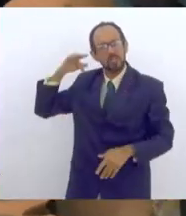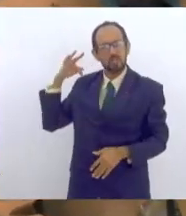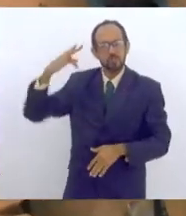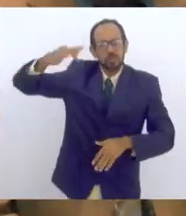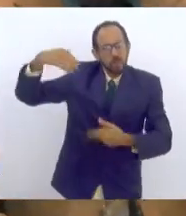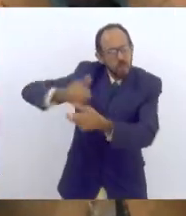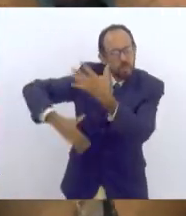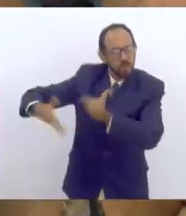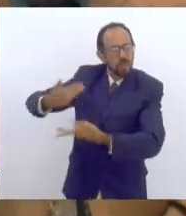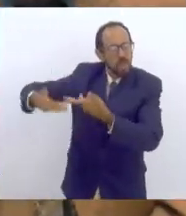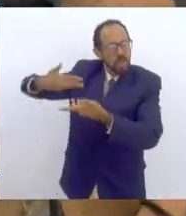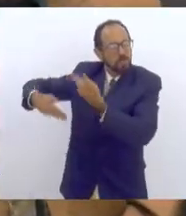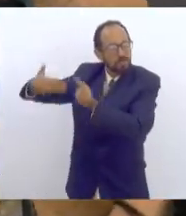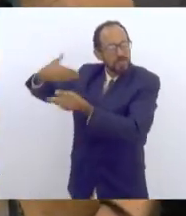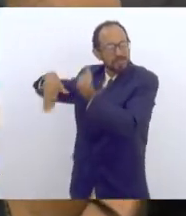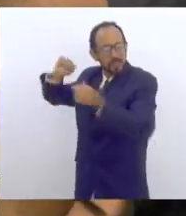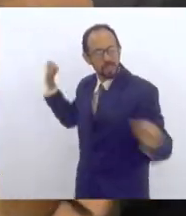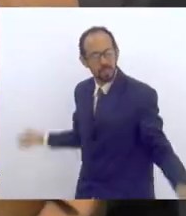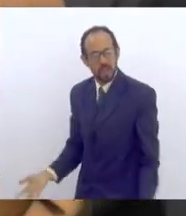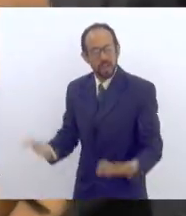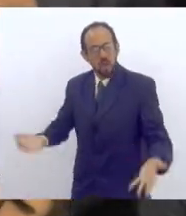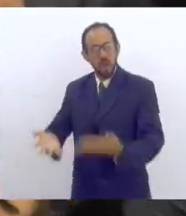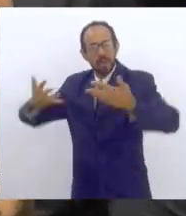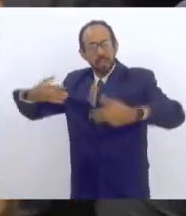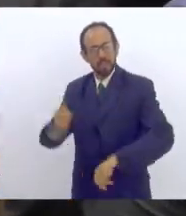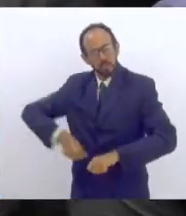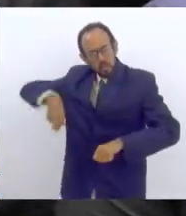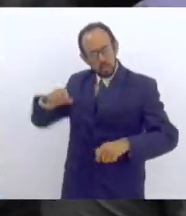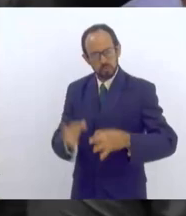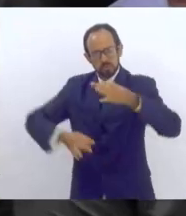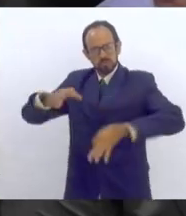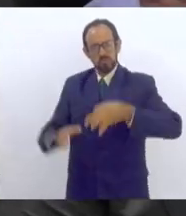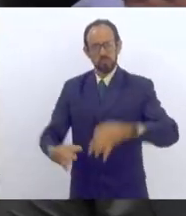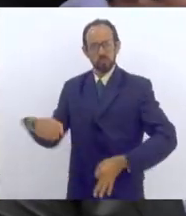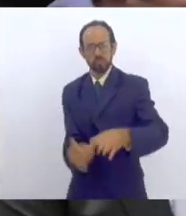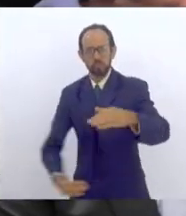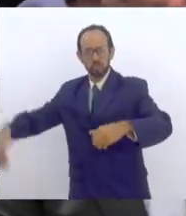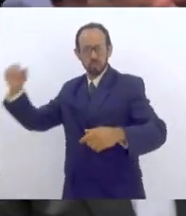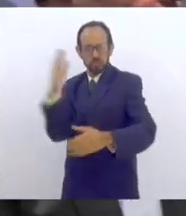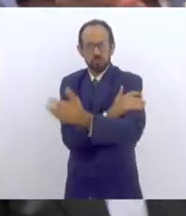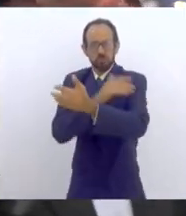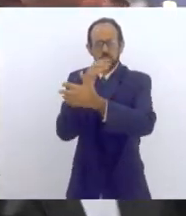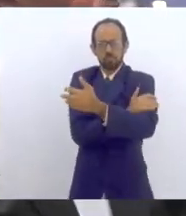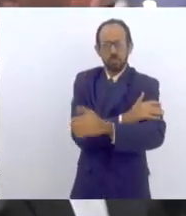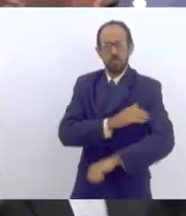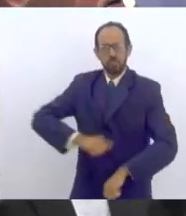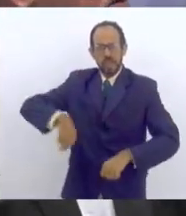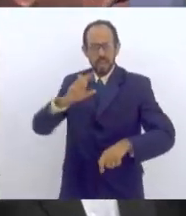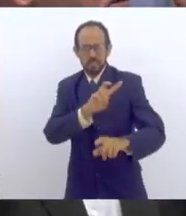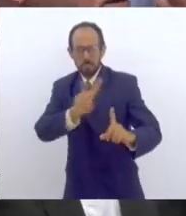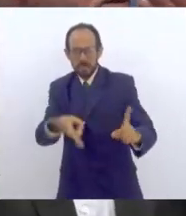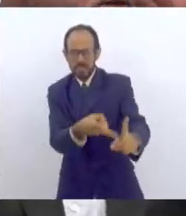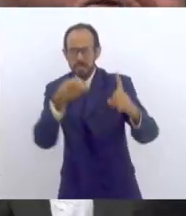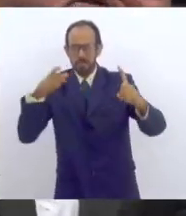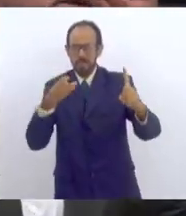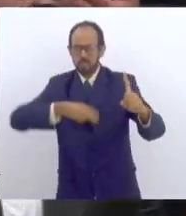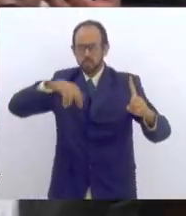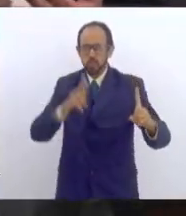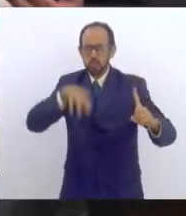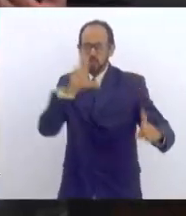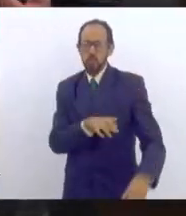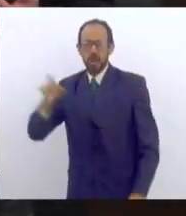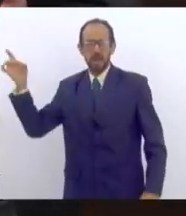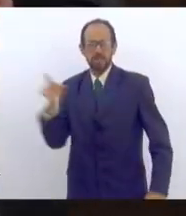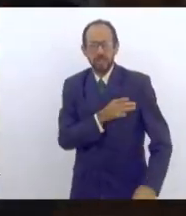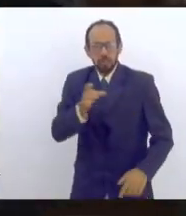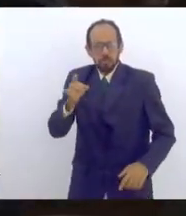no passado. Mas segues da justiça, clama forte. Verás que o filho teu não foge